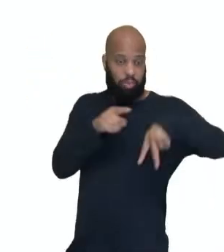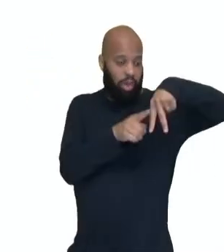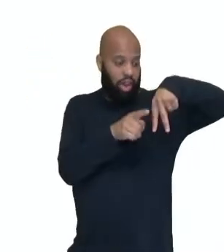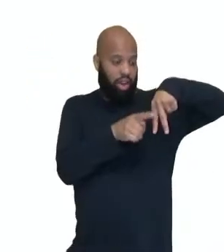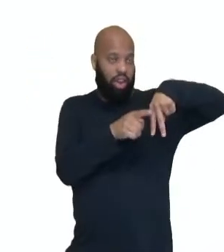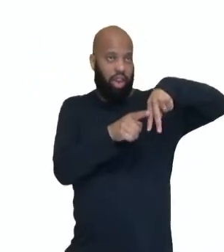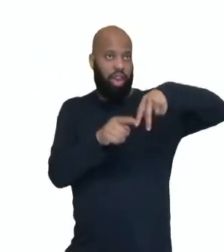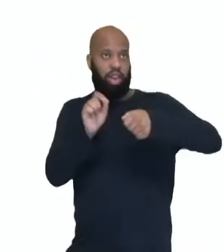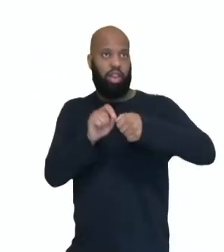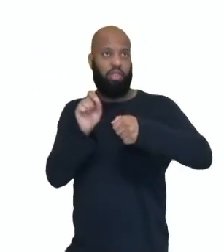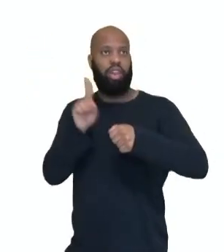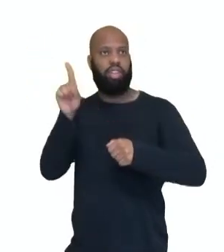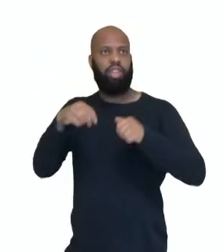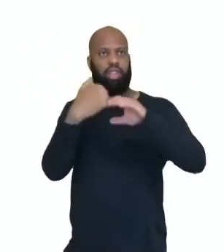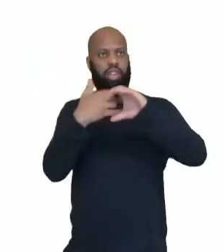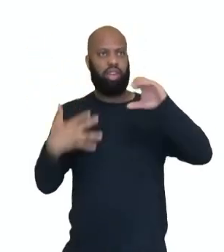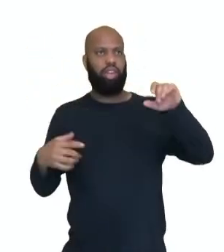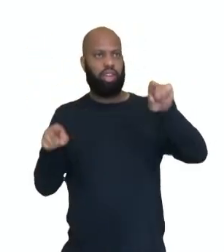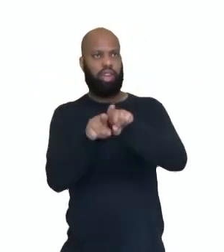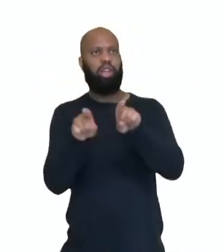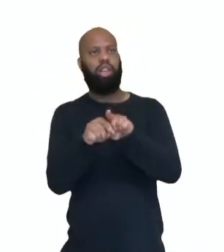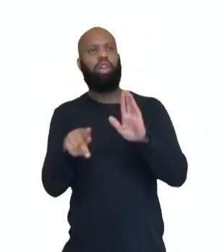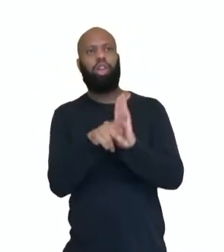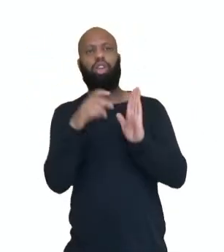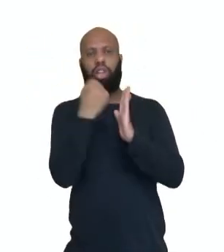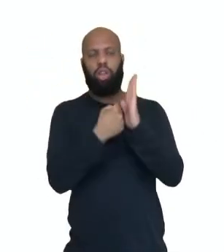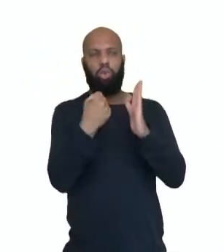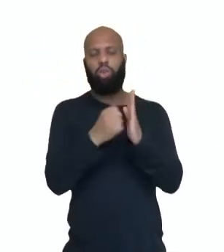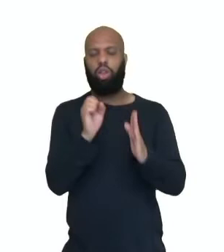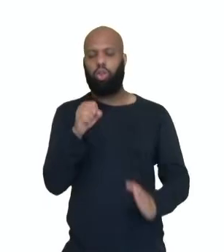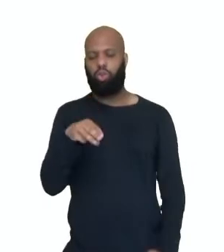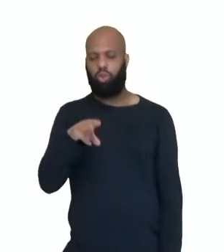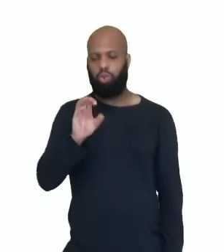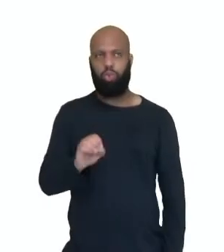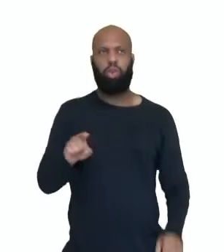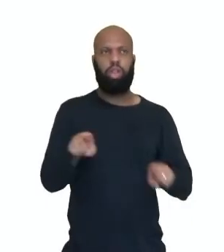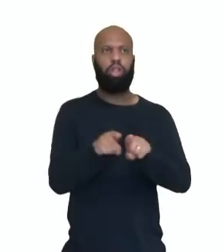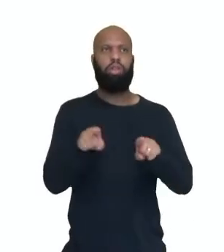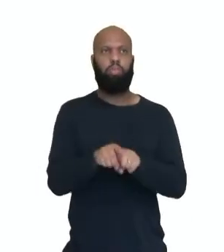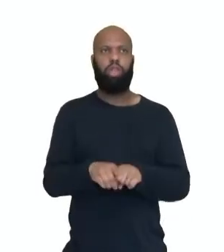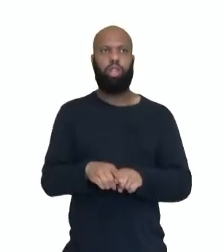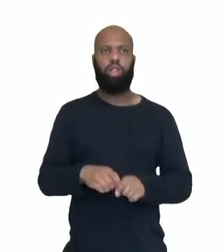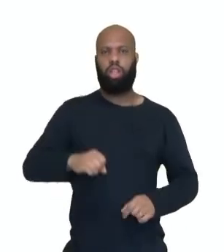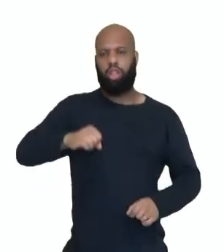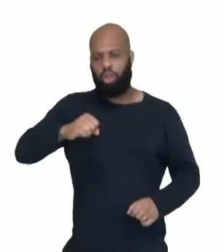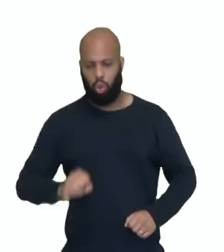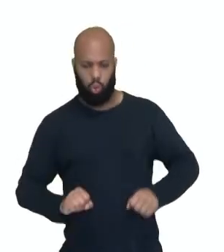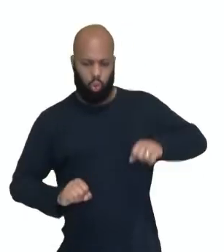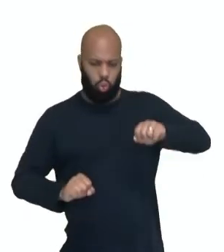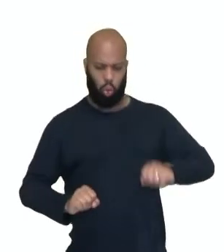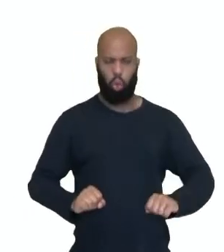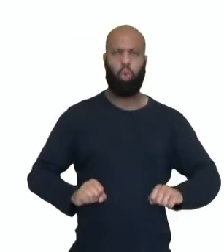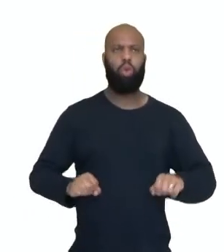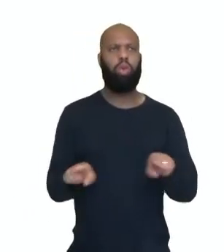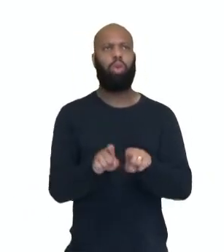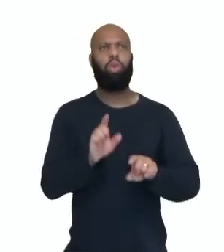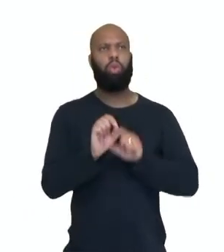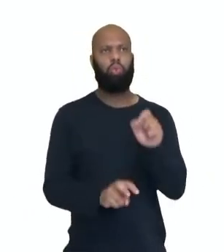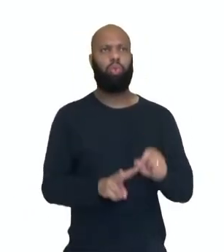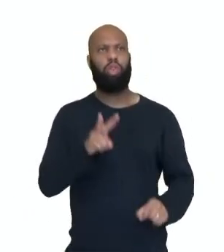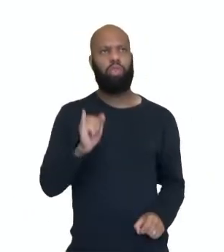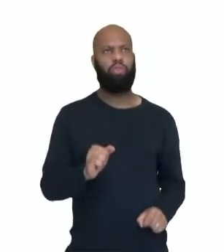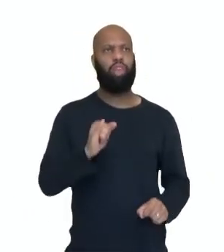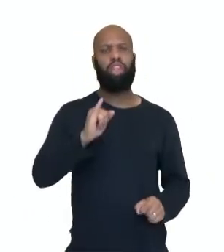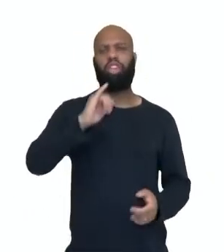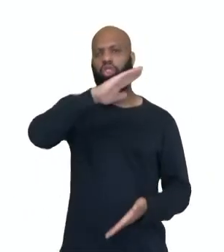um gesto muito característico das lutas de sumô, e pisar firme o solo de um lado e outro, é para